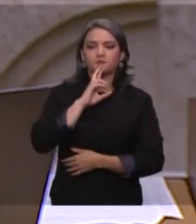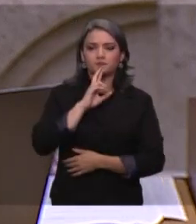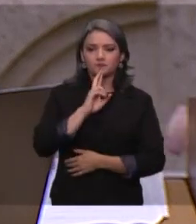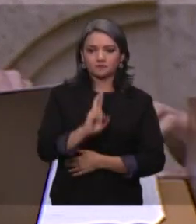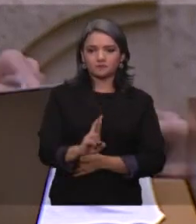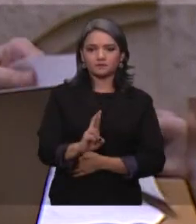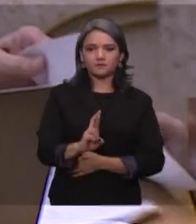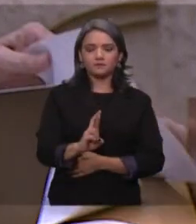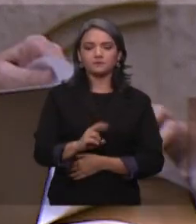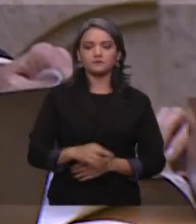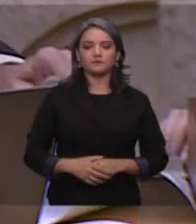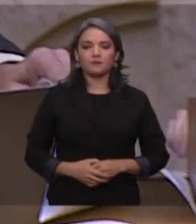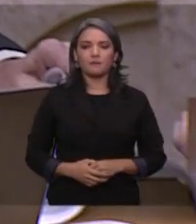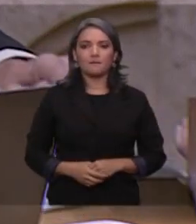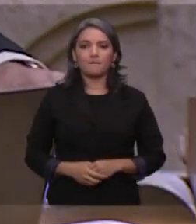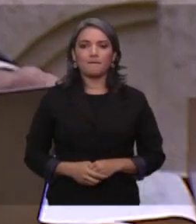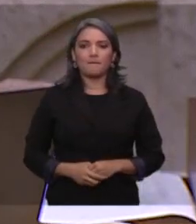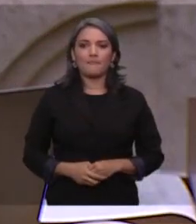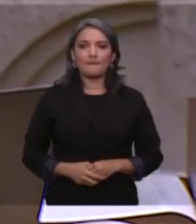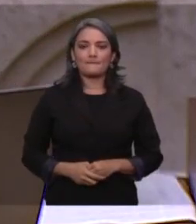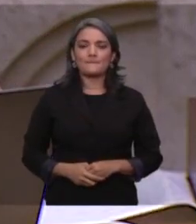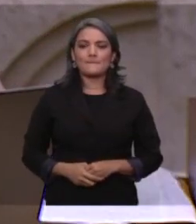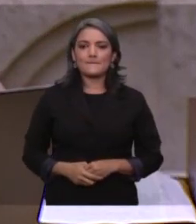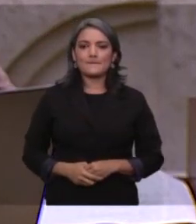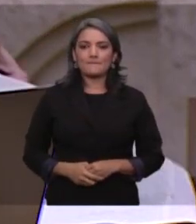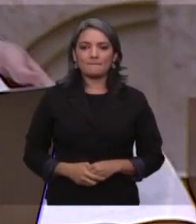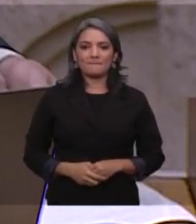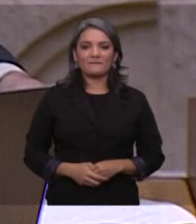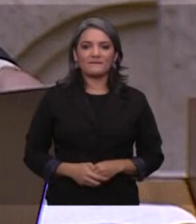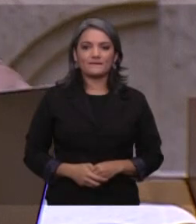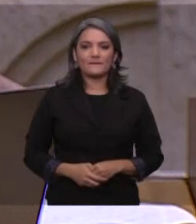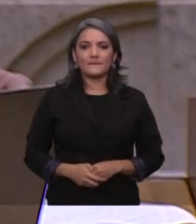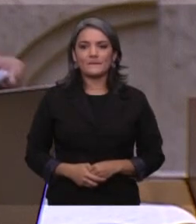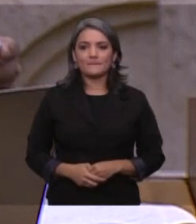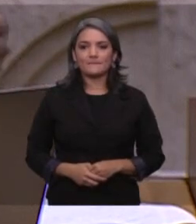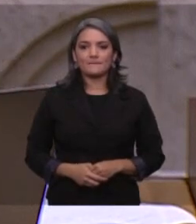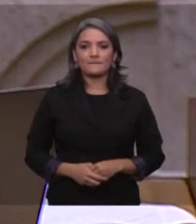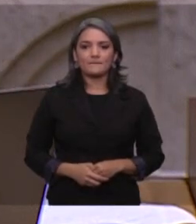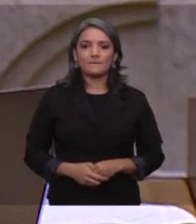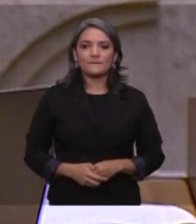o resultado. O tribunal,